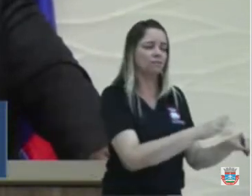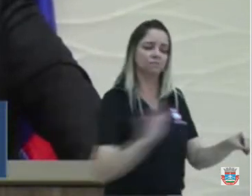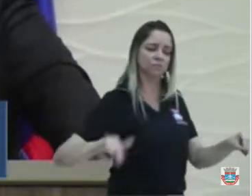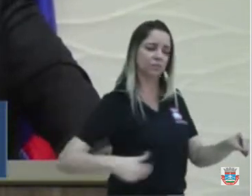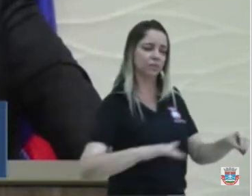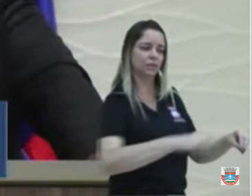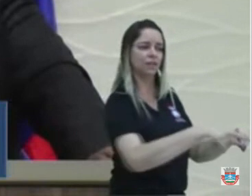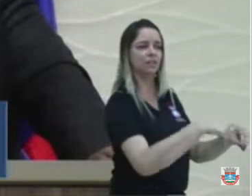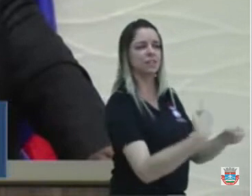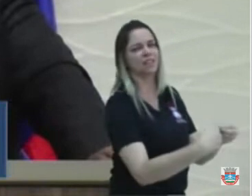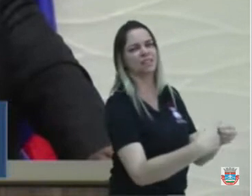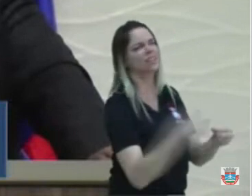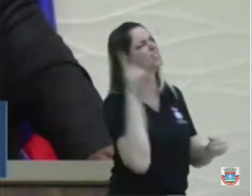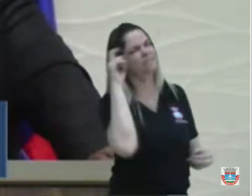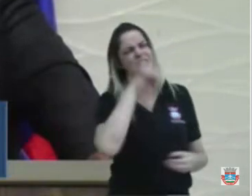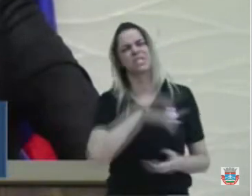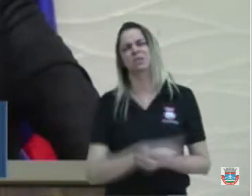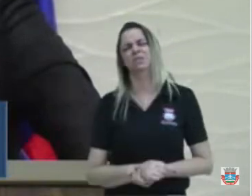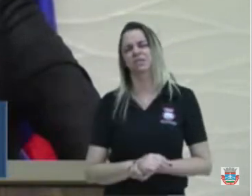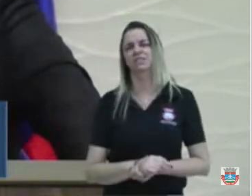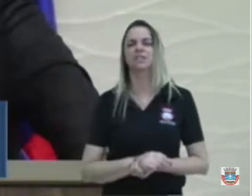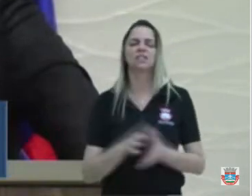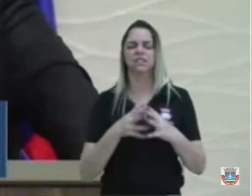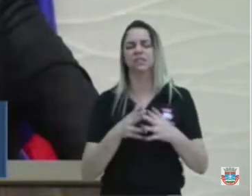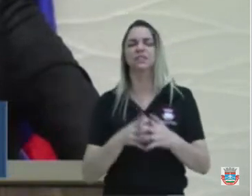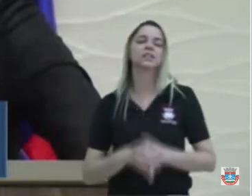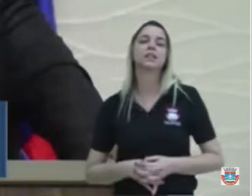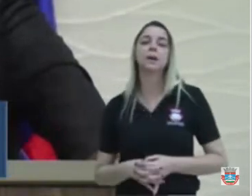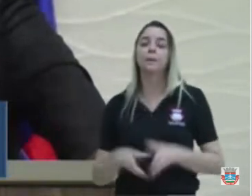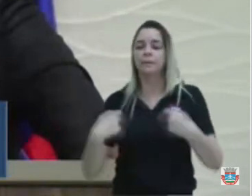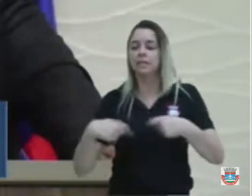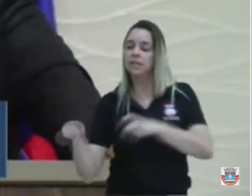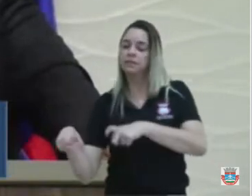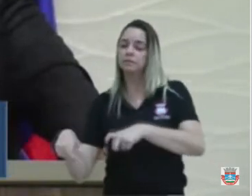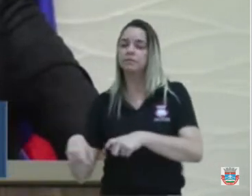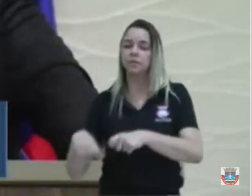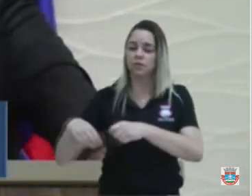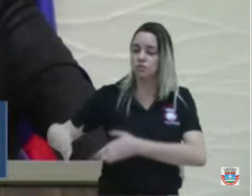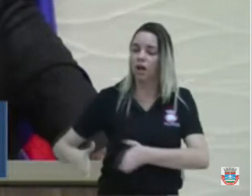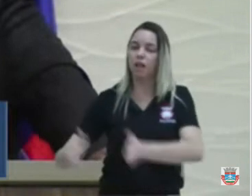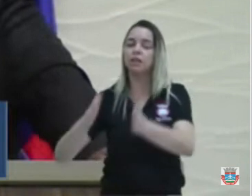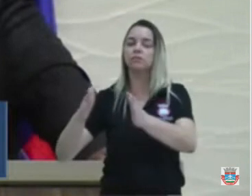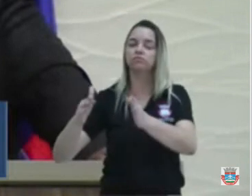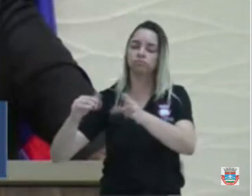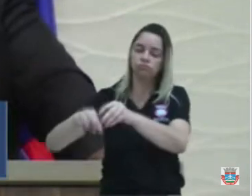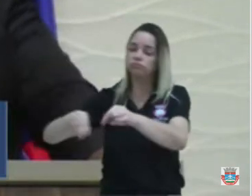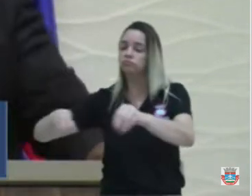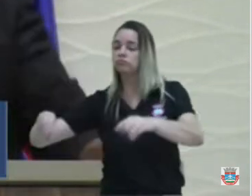pouco. O que é que o homem da zona rural precisa? Uma estrada. Uma oração de terra, a limpeza de um barreiro.